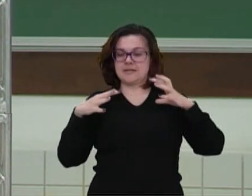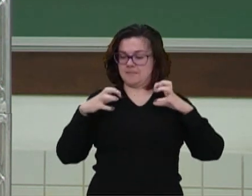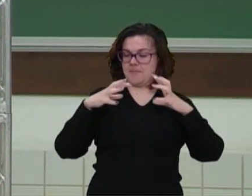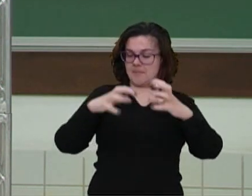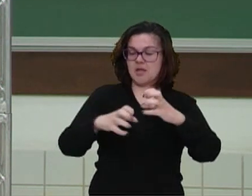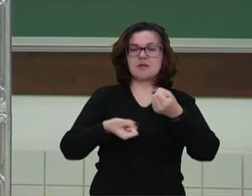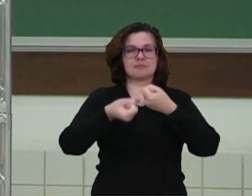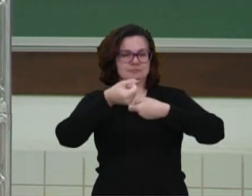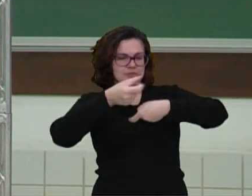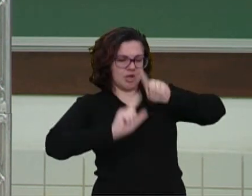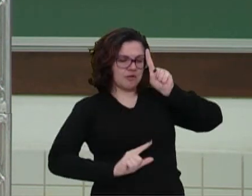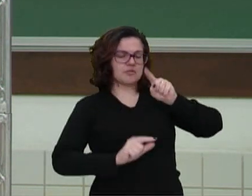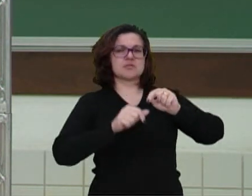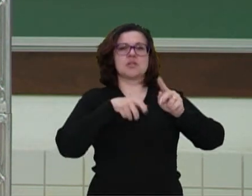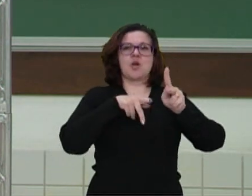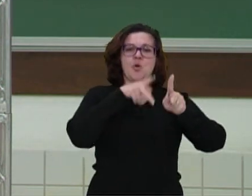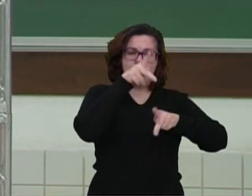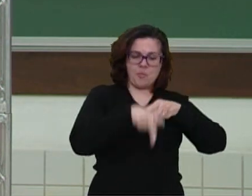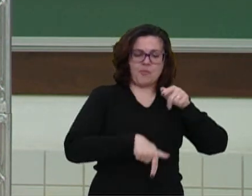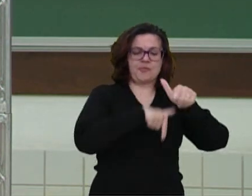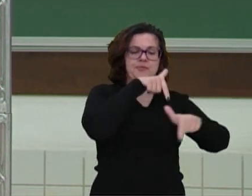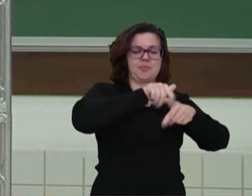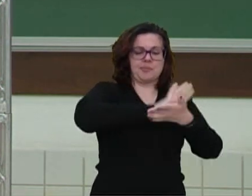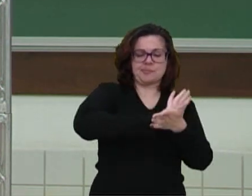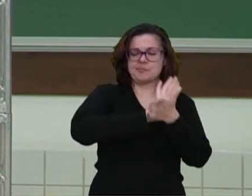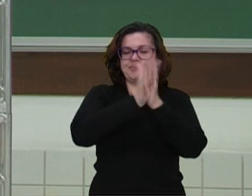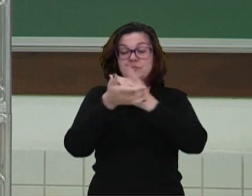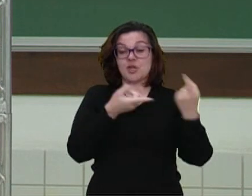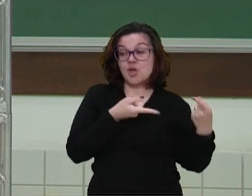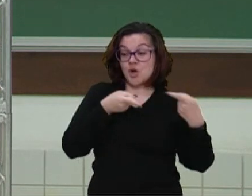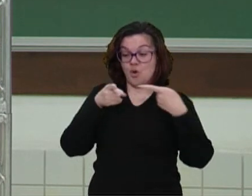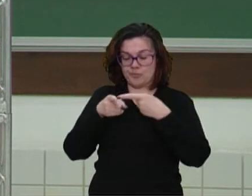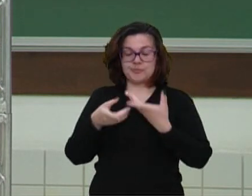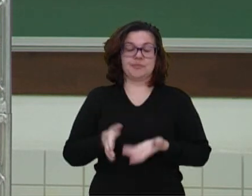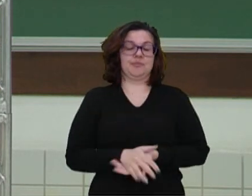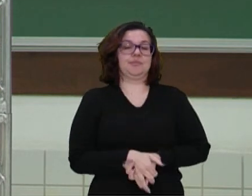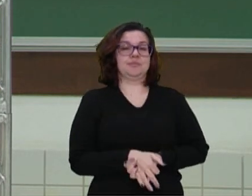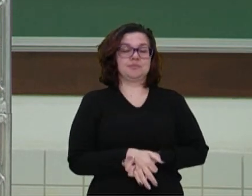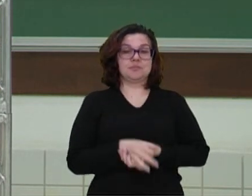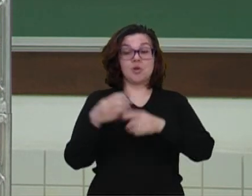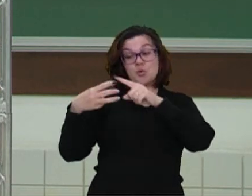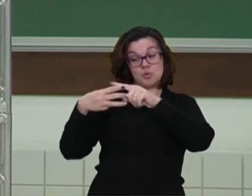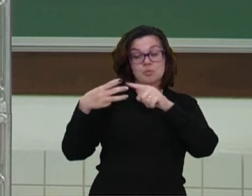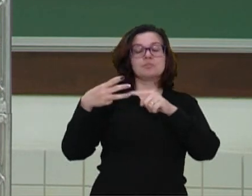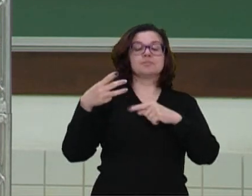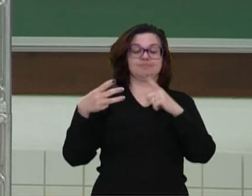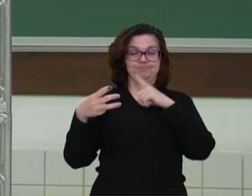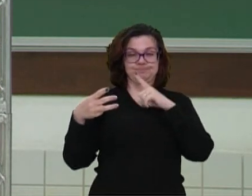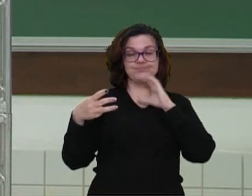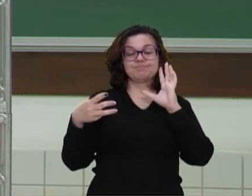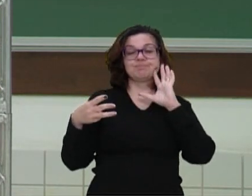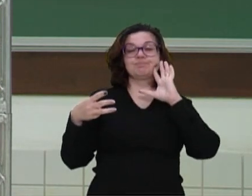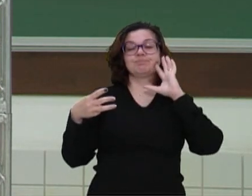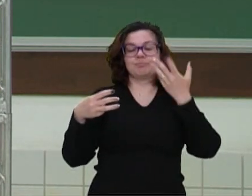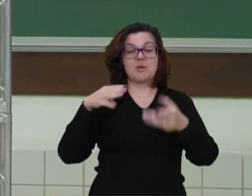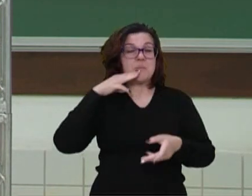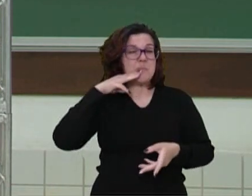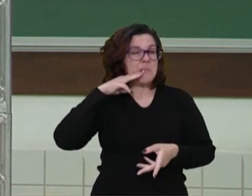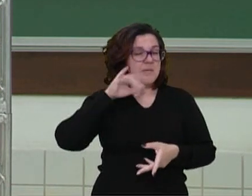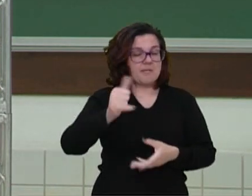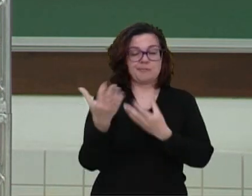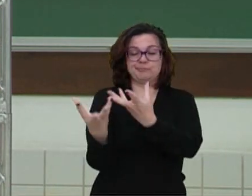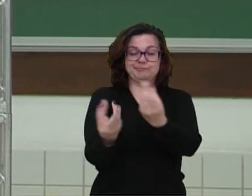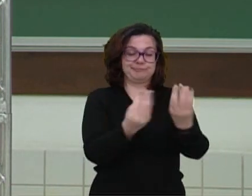luta revolucionária e você deve eliminar aqueles que são contrários a essa luta. Bom, nos três regimes foram milhões os